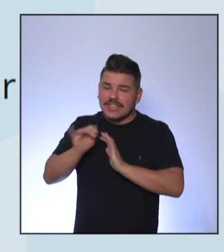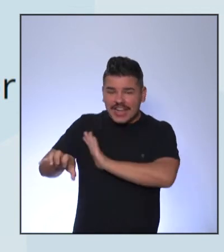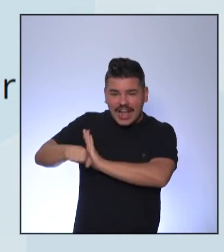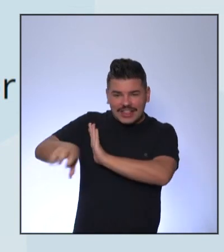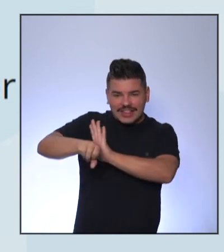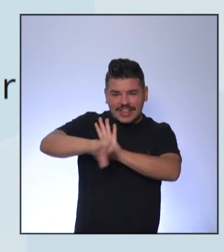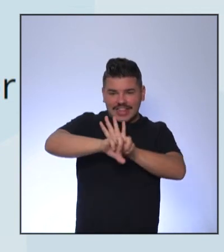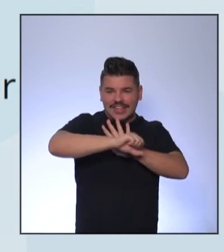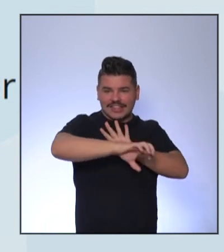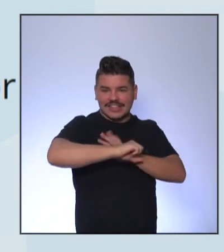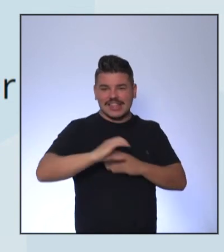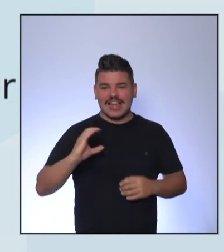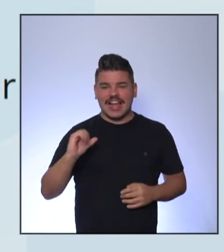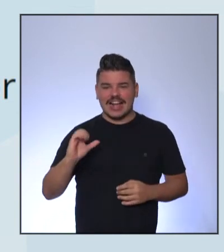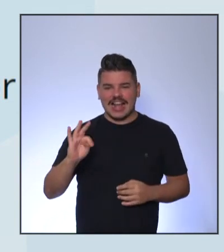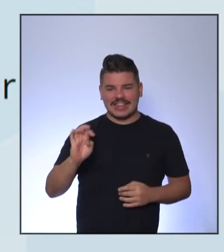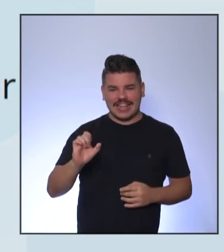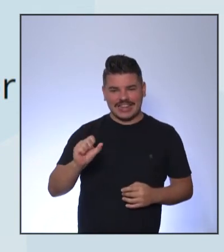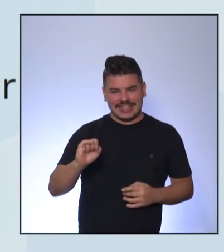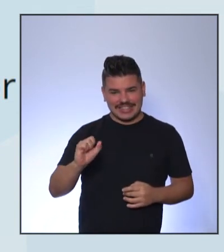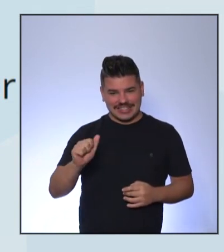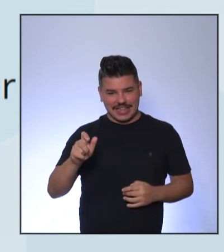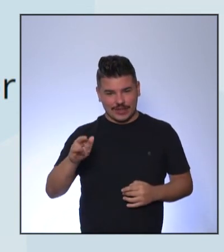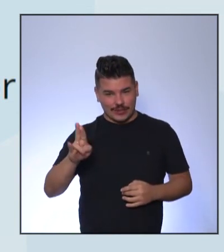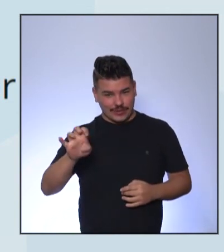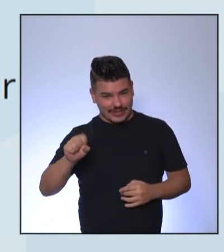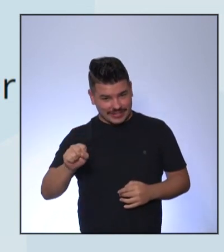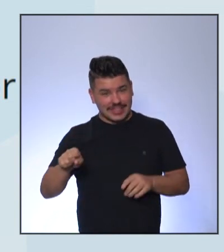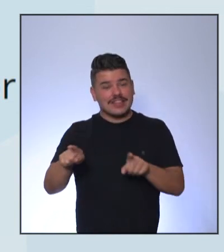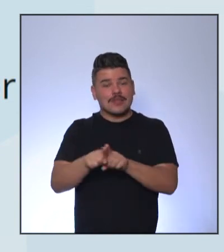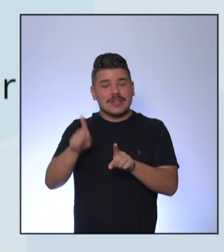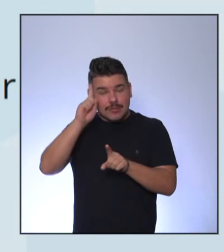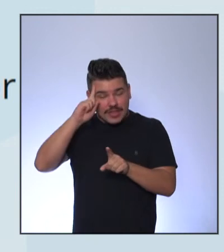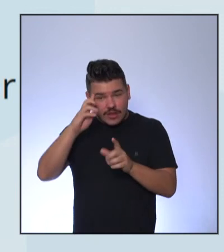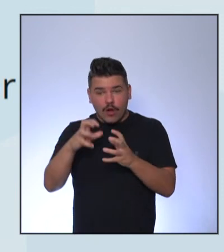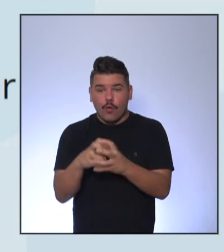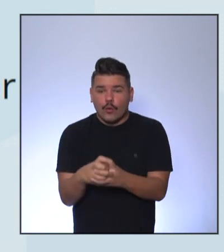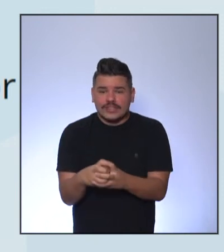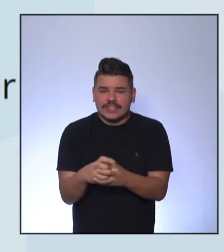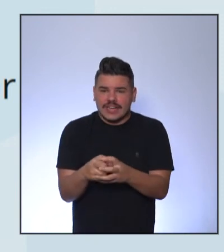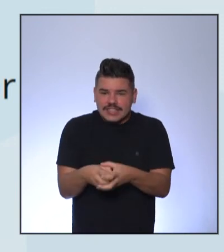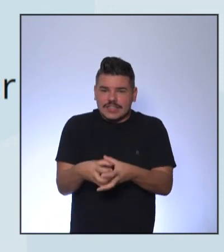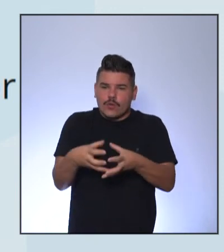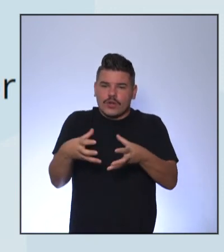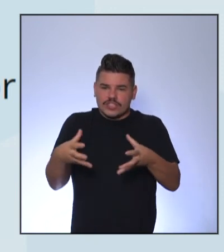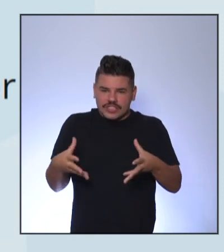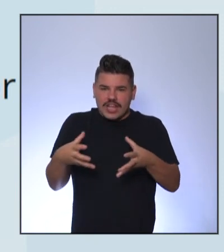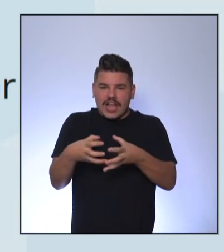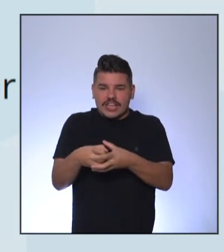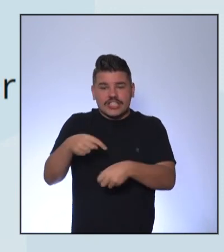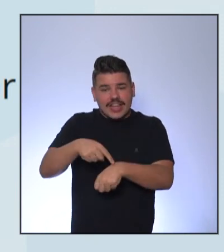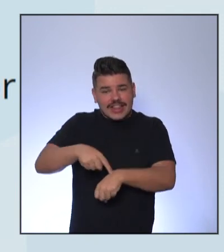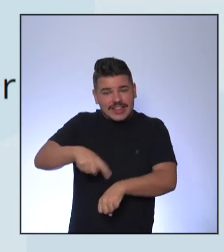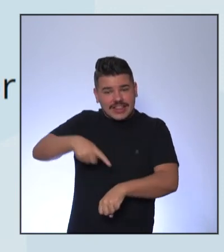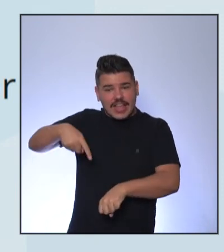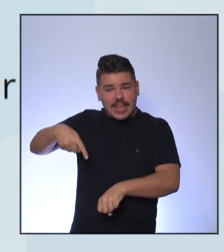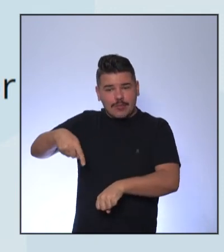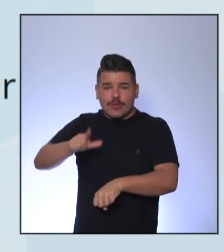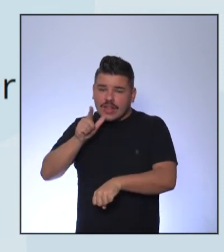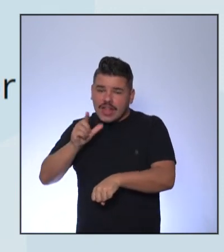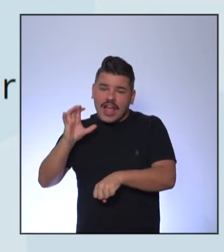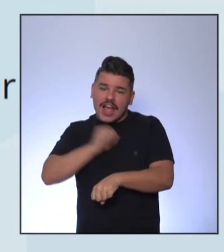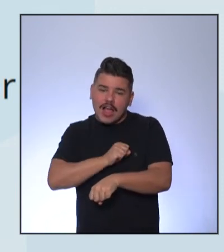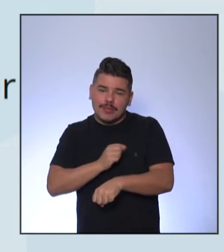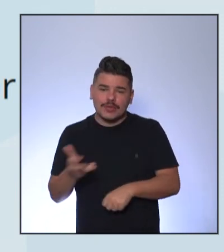catalisadores. Comprovamos de forma experimental a influência da concentração e do catalisador no tempo das reações. E nós